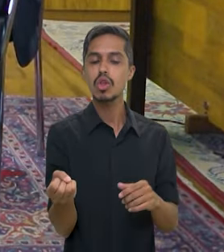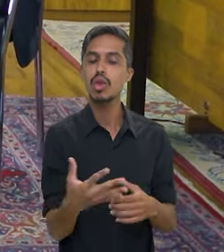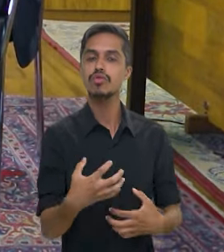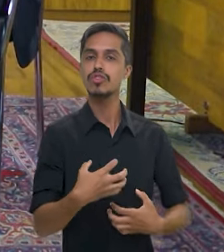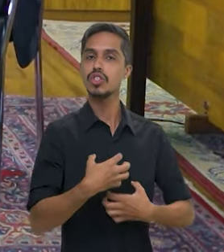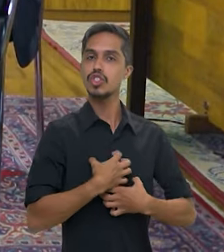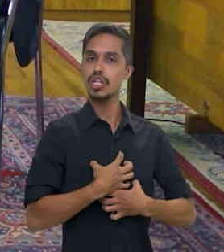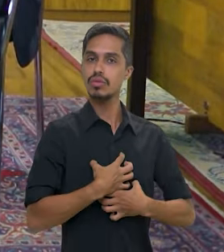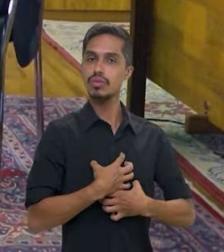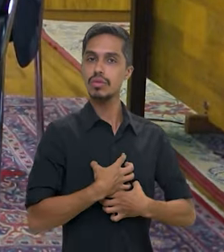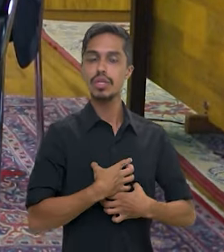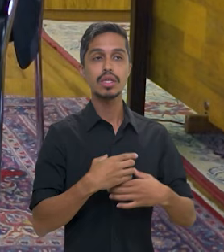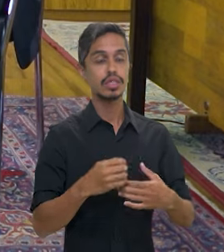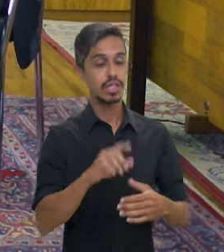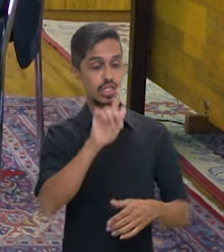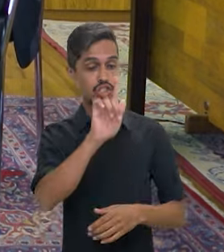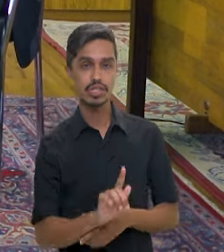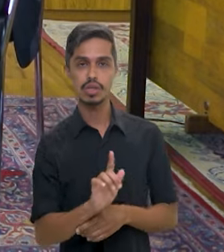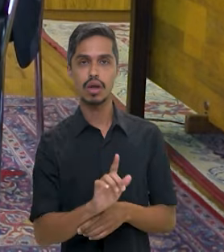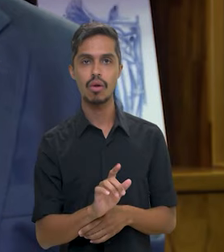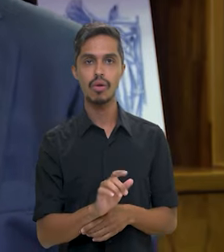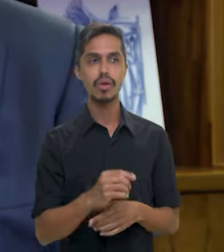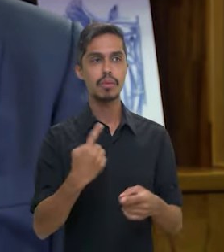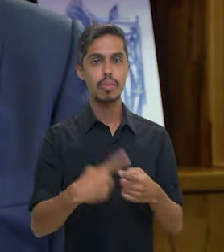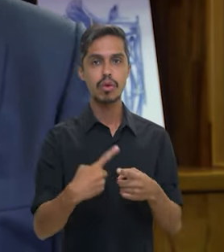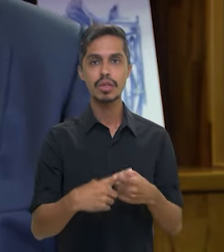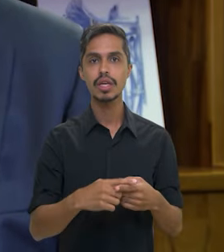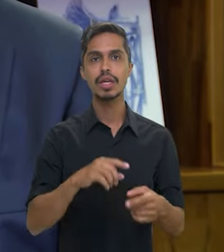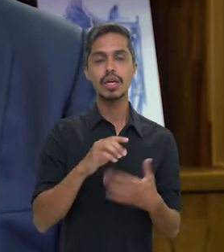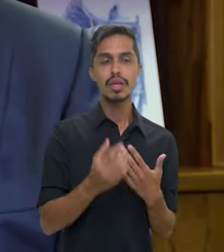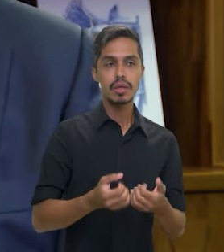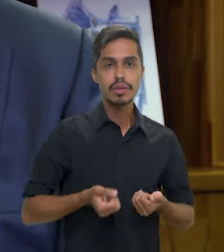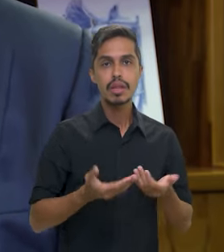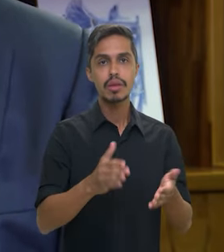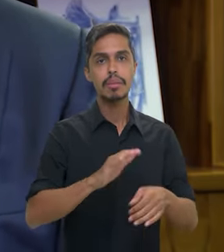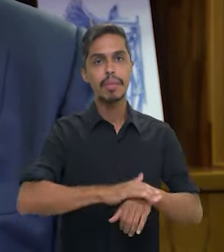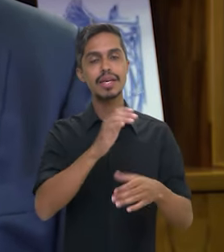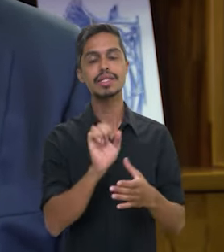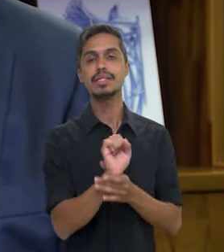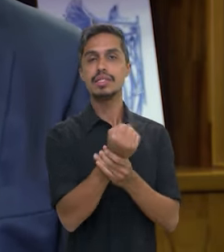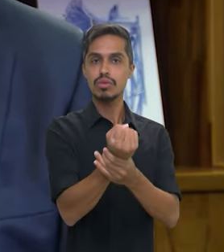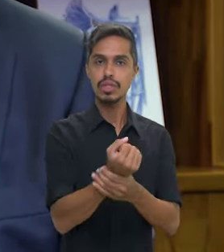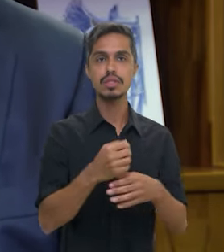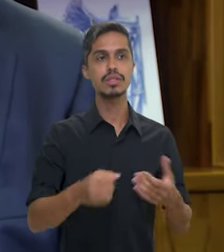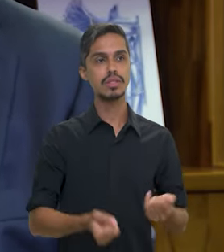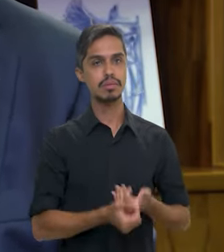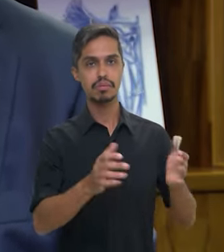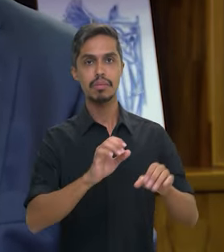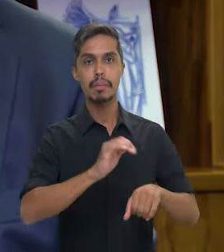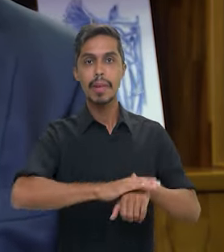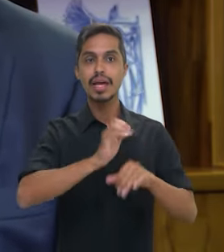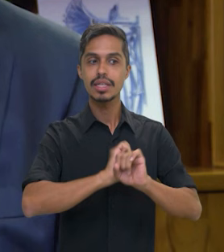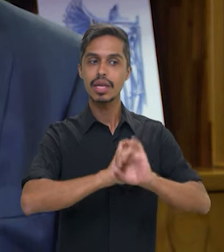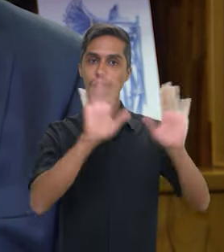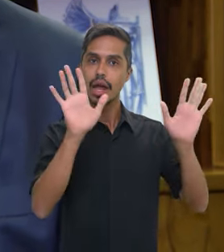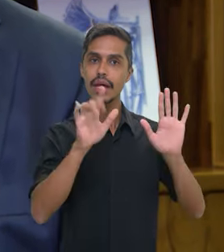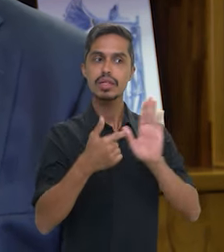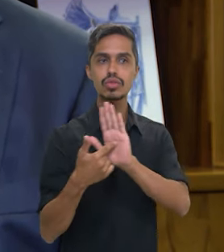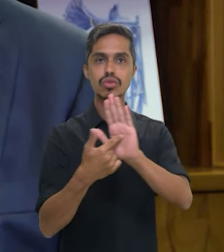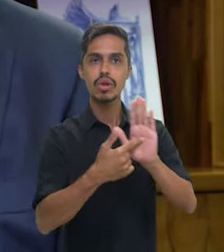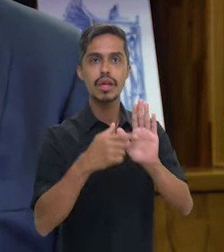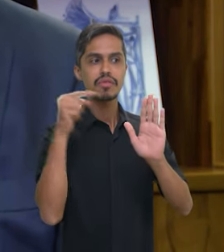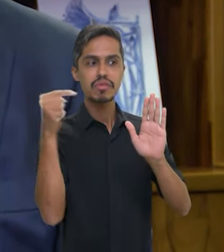atualização, uma modernização na gestão do fundo de garantia com maior segurança jurídica, mais transparência